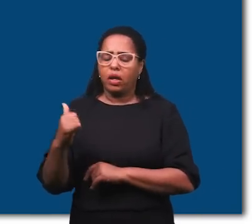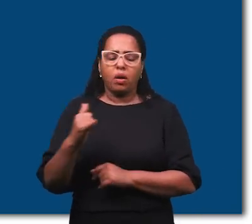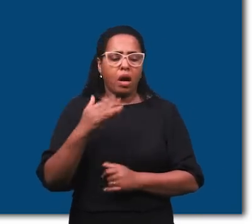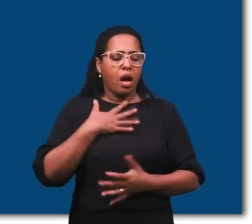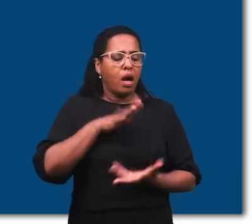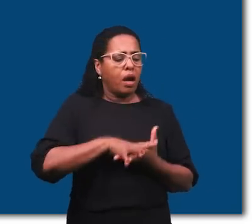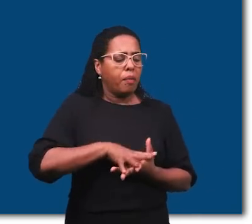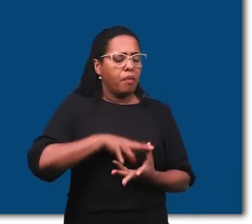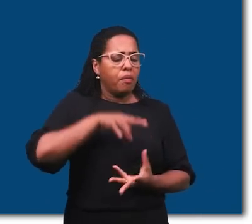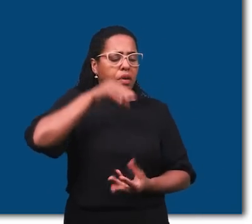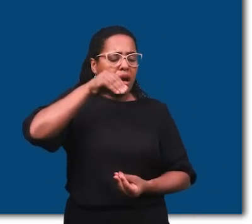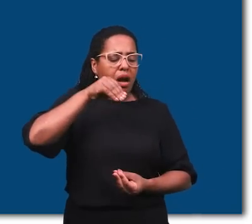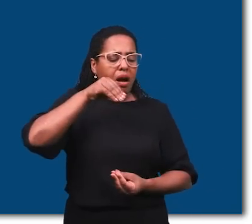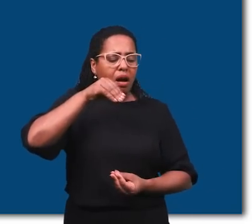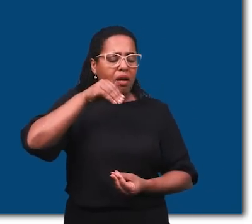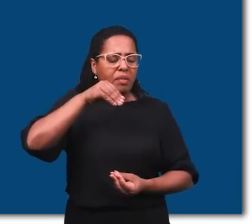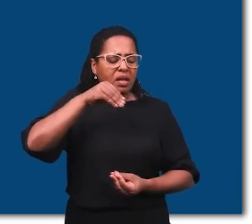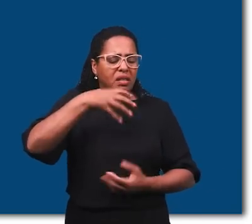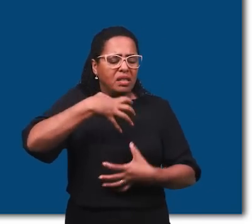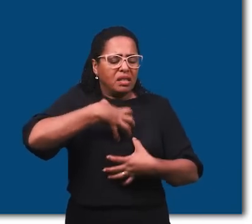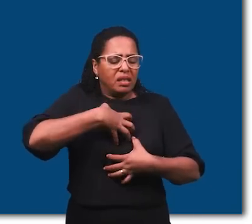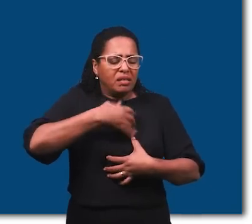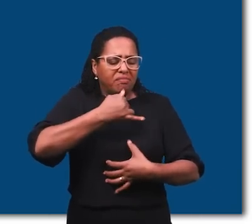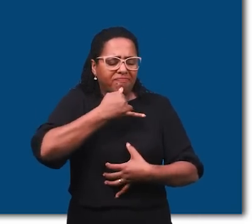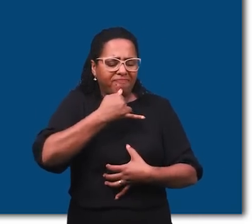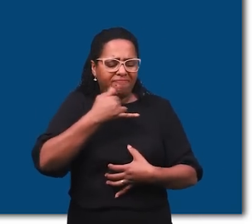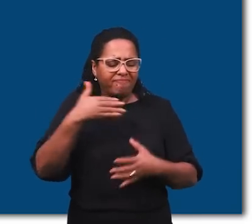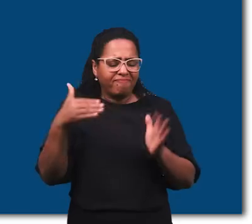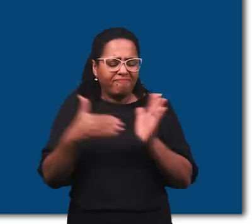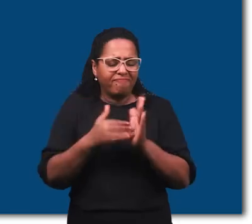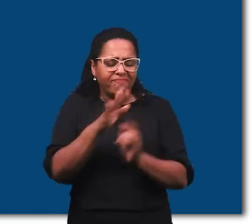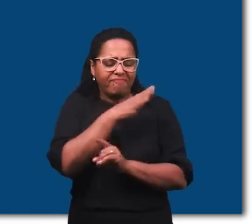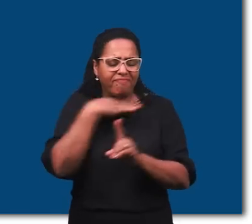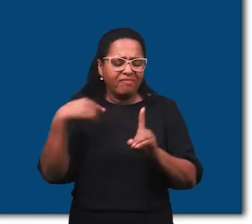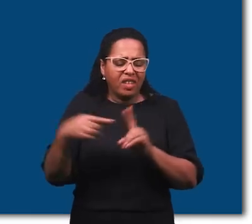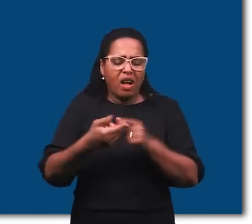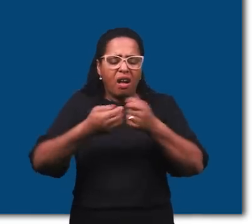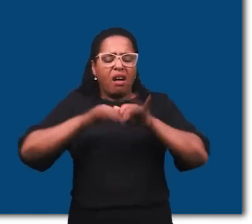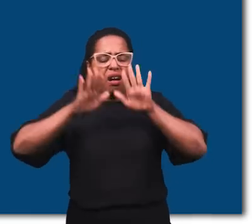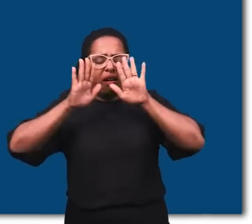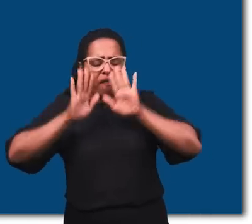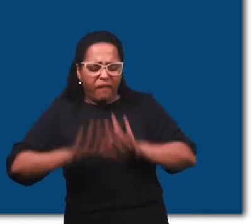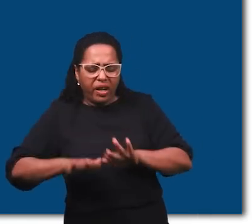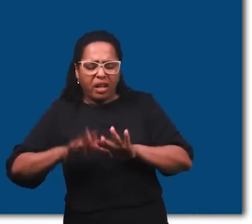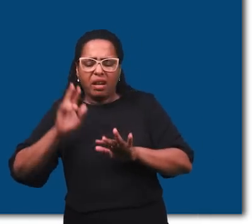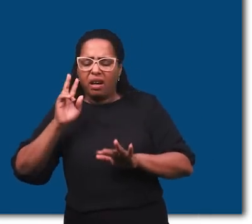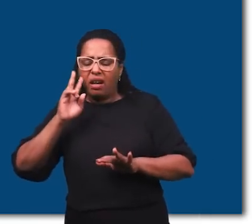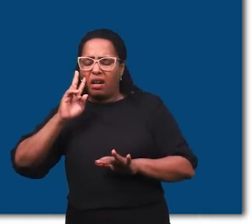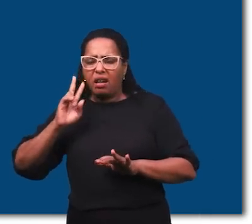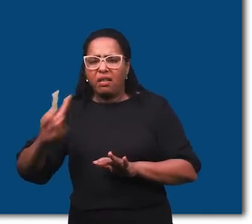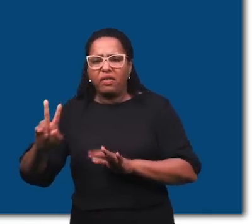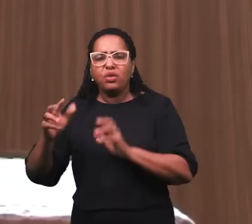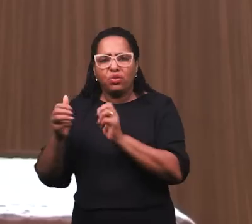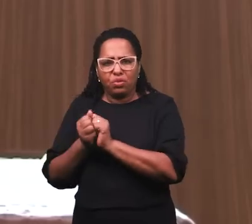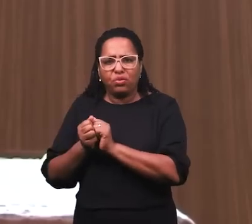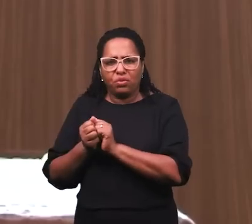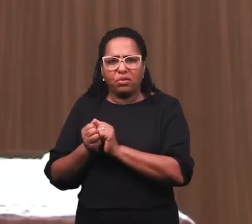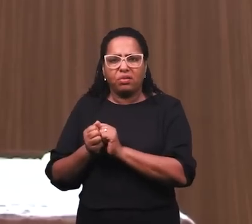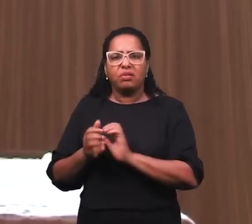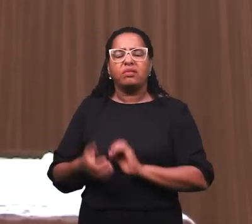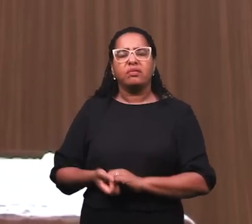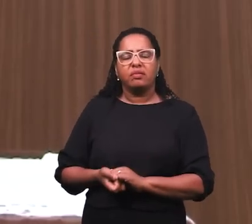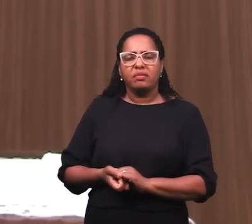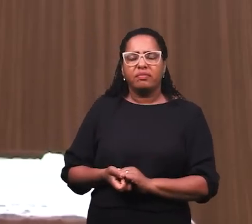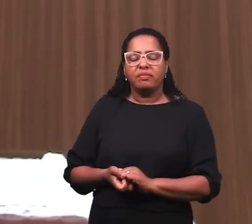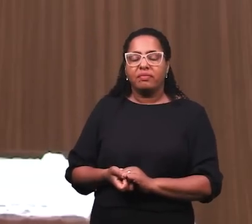alma está cheia de tristeza até a morte. Ficai aqui e velai comigo. Glorificamos, Senhor, o